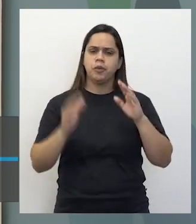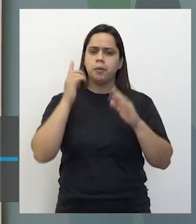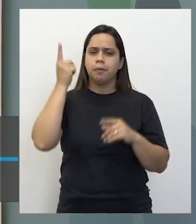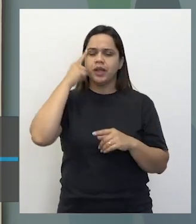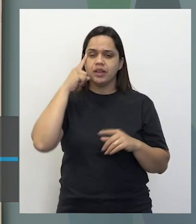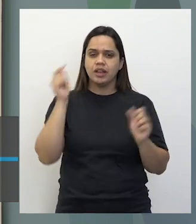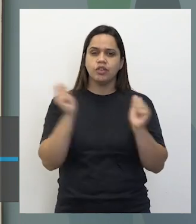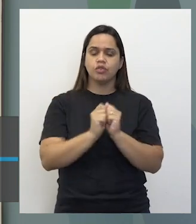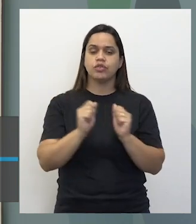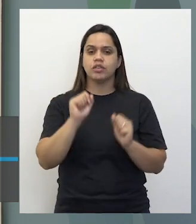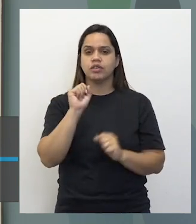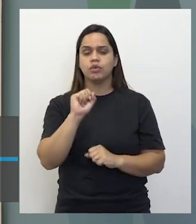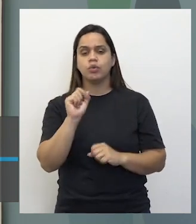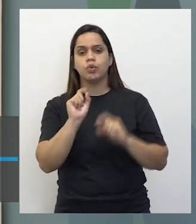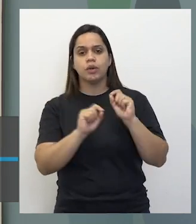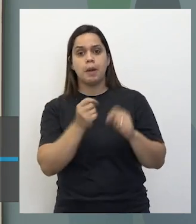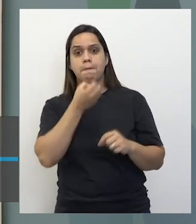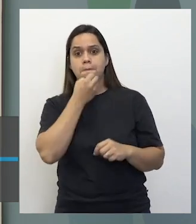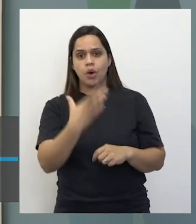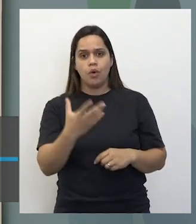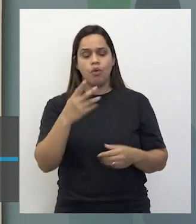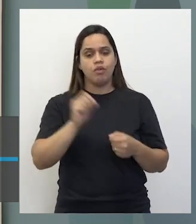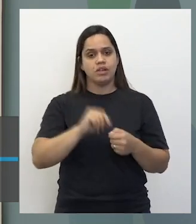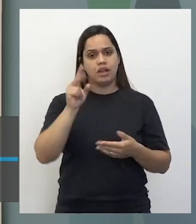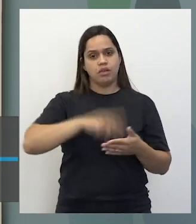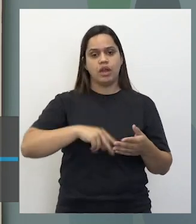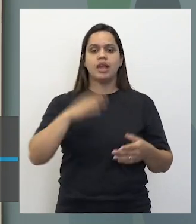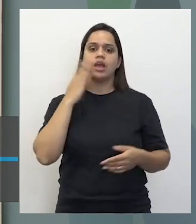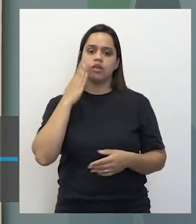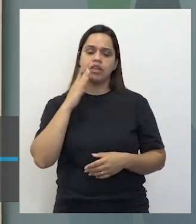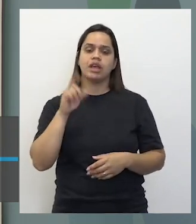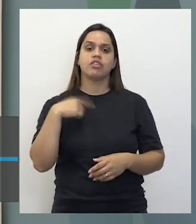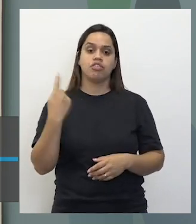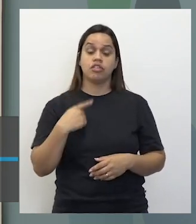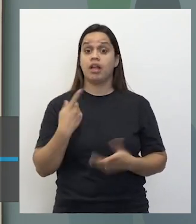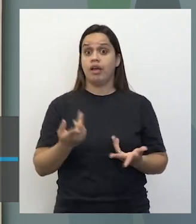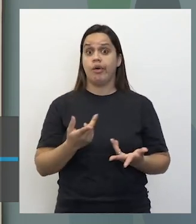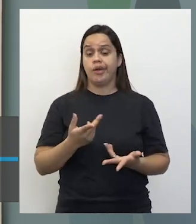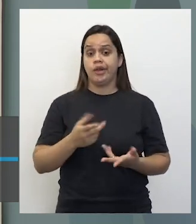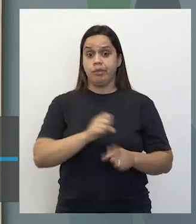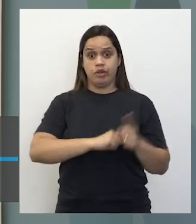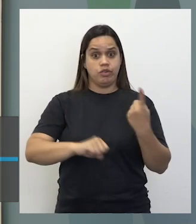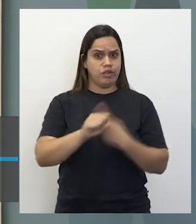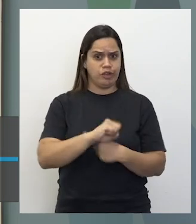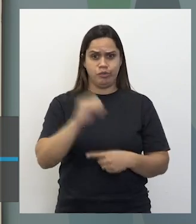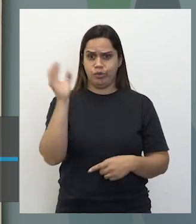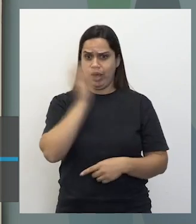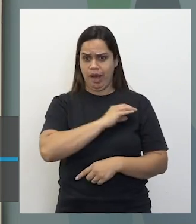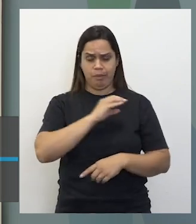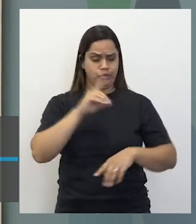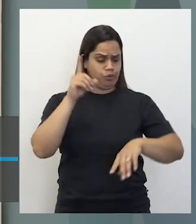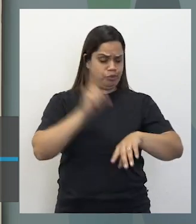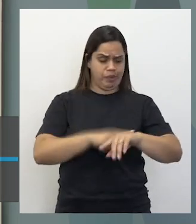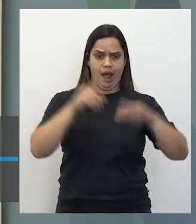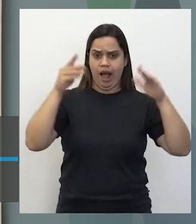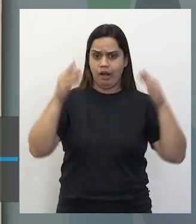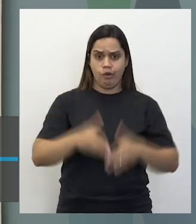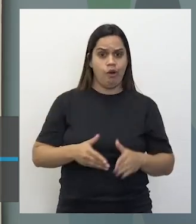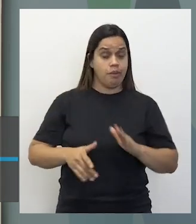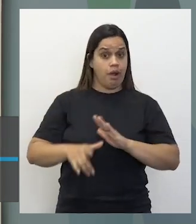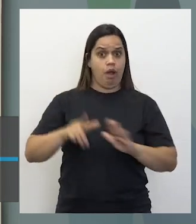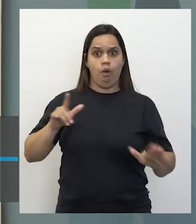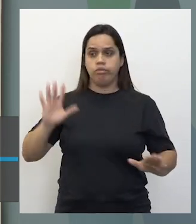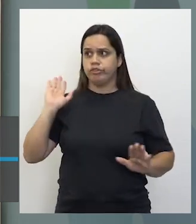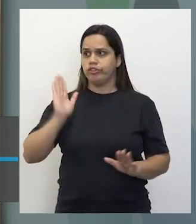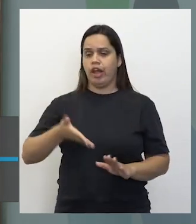o quanto faz bem essa leitura. Eu sei que a gente está numa sociedade muito fast food, muito rápido, tudo tem que ser para hoje, tudo tem que ser para ontem. Quando se